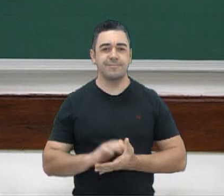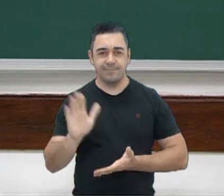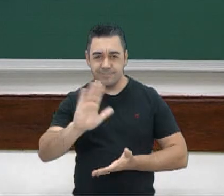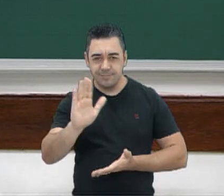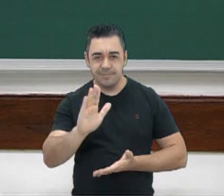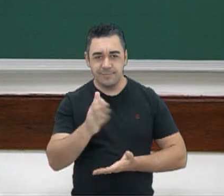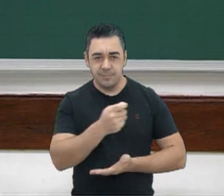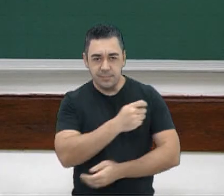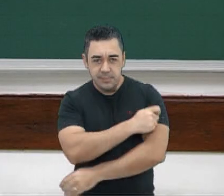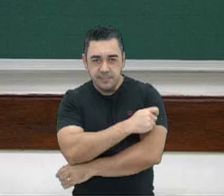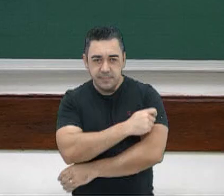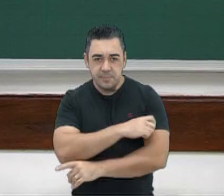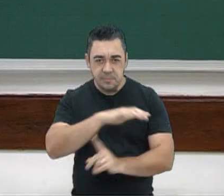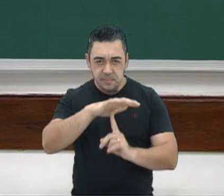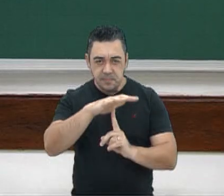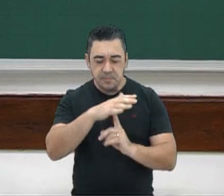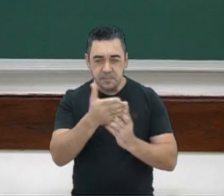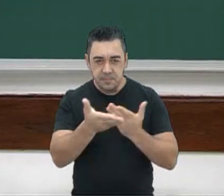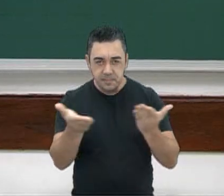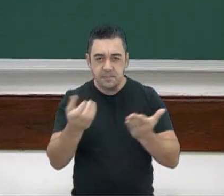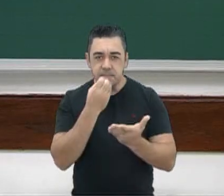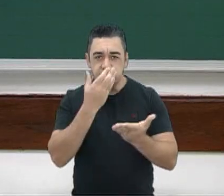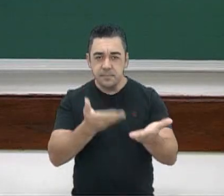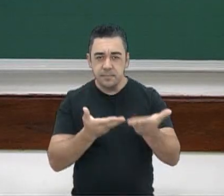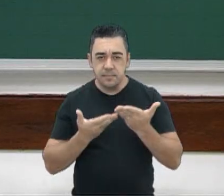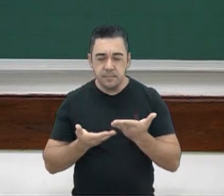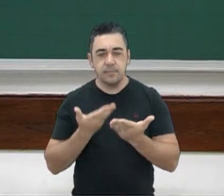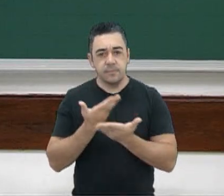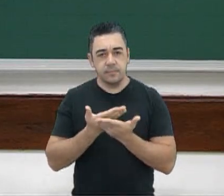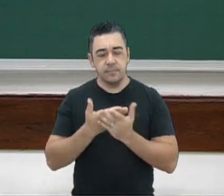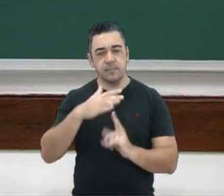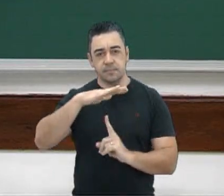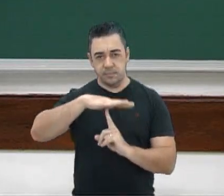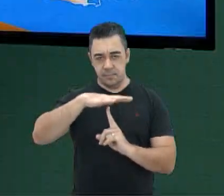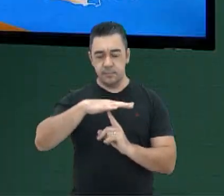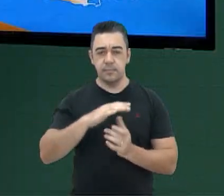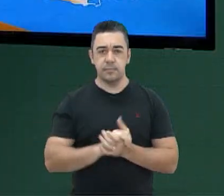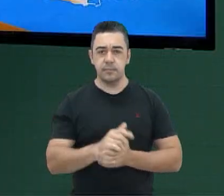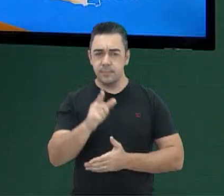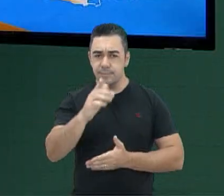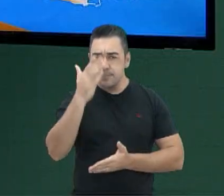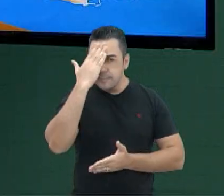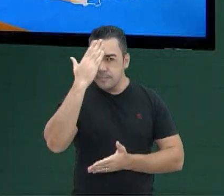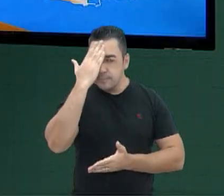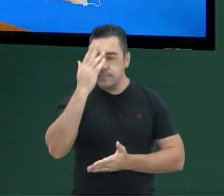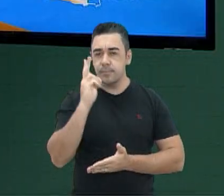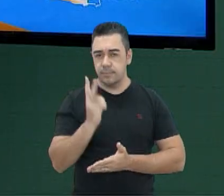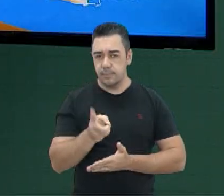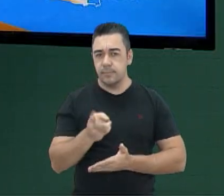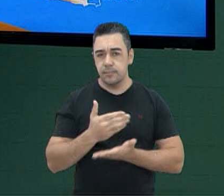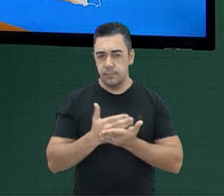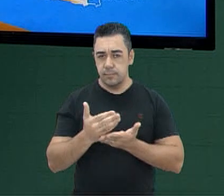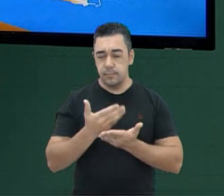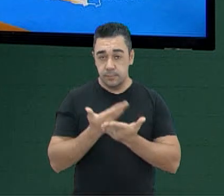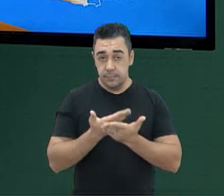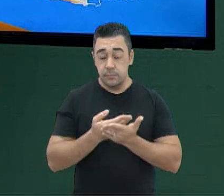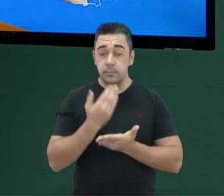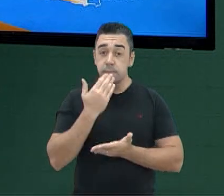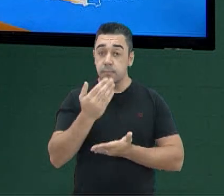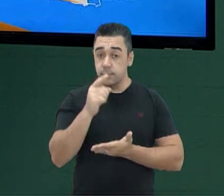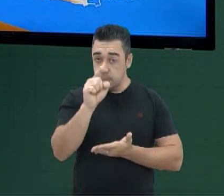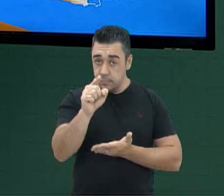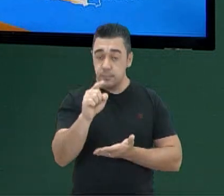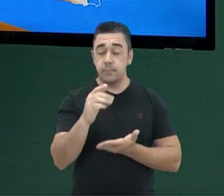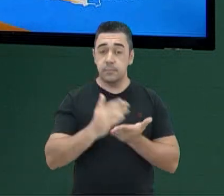Olá, estudante paranaense! Bem-vindo à aula de Geografia do programa Aula Paraná. E como você sabe, sempre no início da aula eu peço para que você